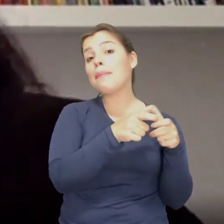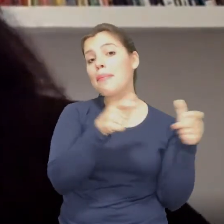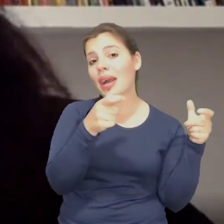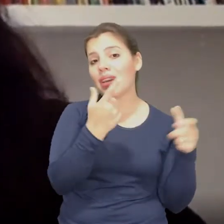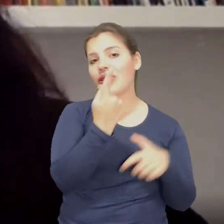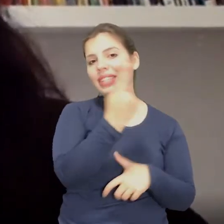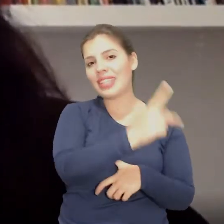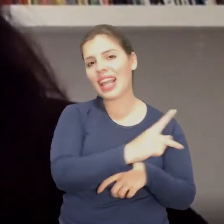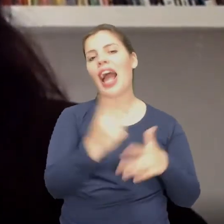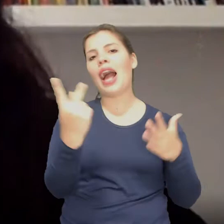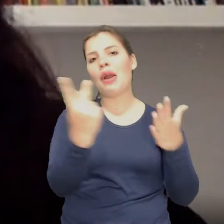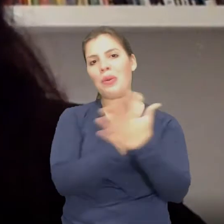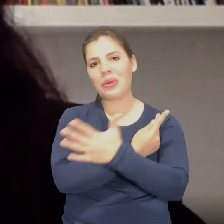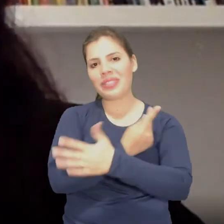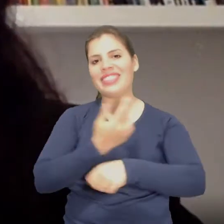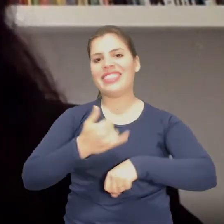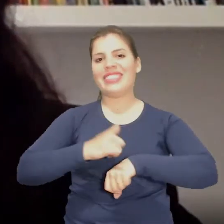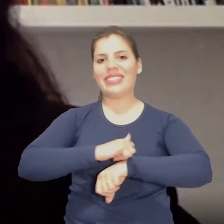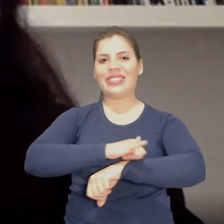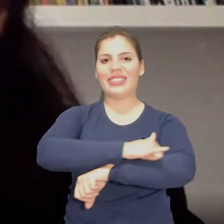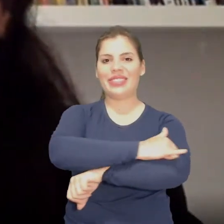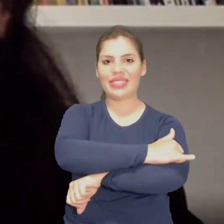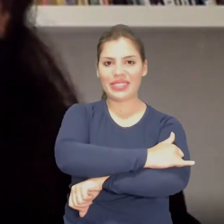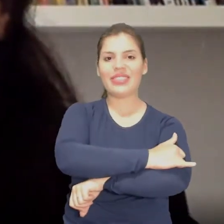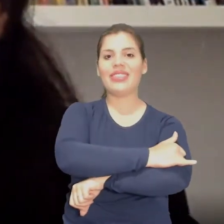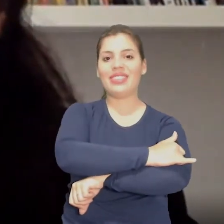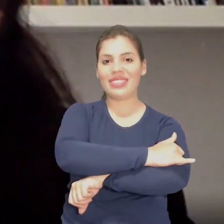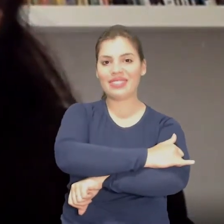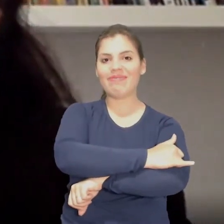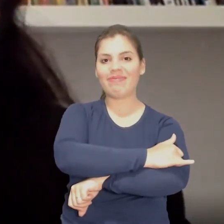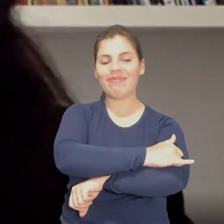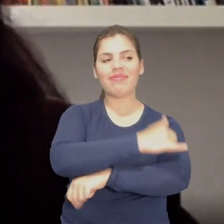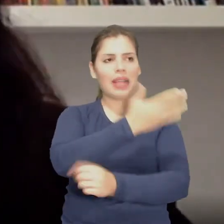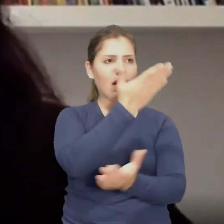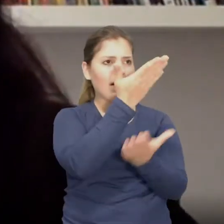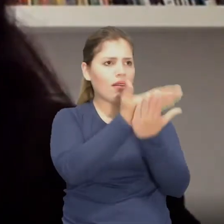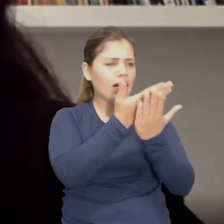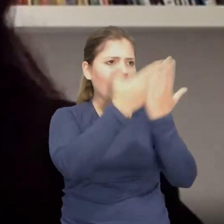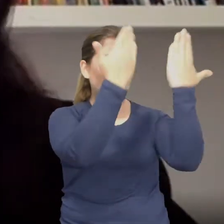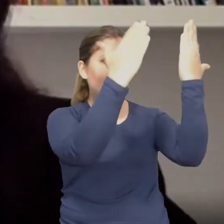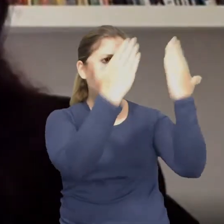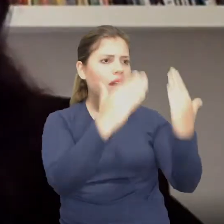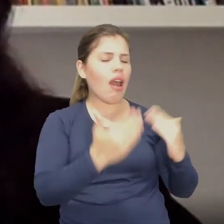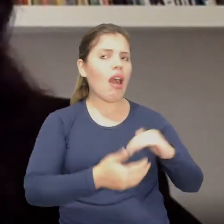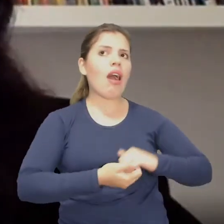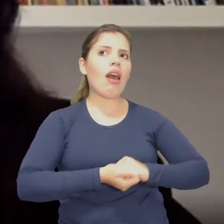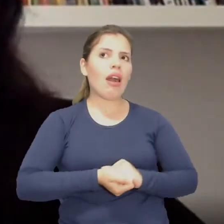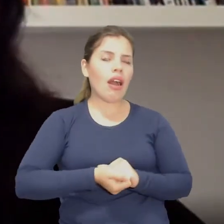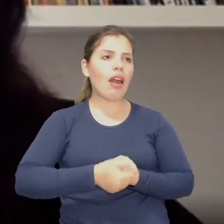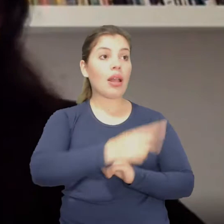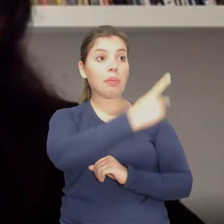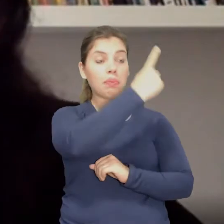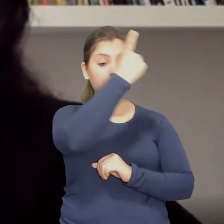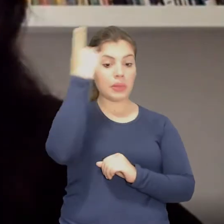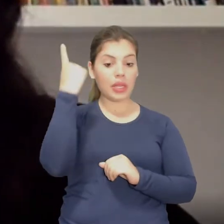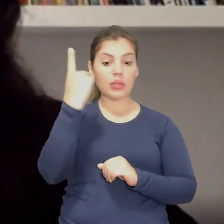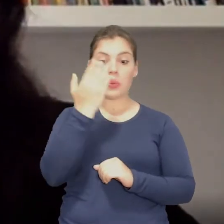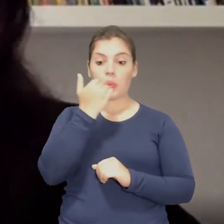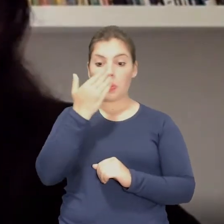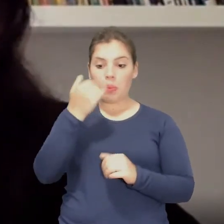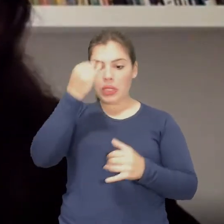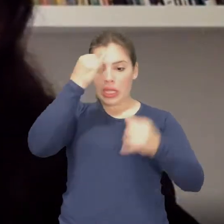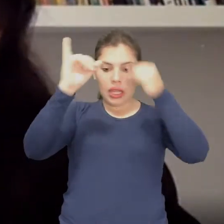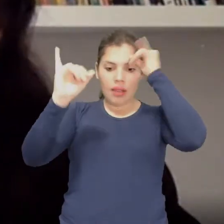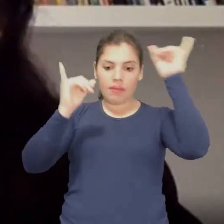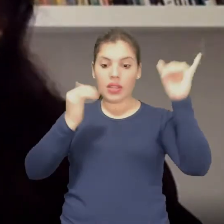ficou acima do peso. Então, isso foi quase que um estudo in natura do quanto a privação de comida faz o peso